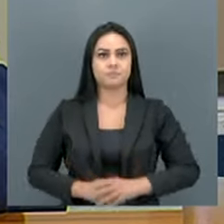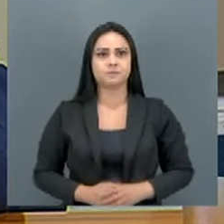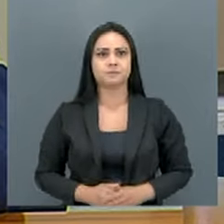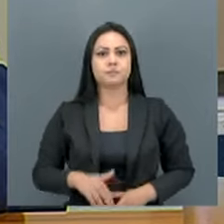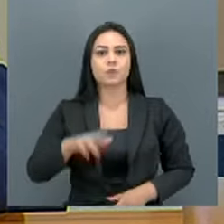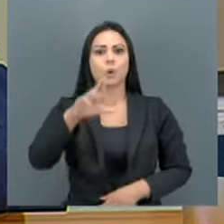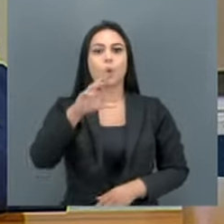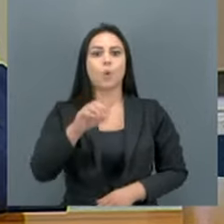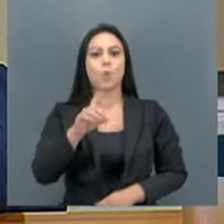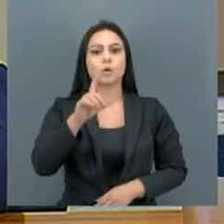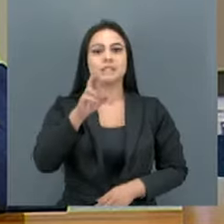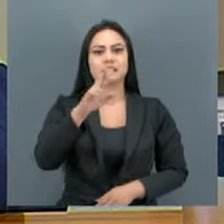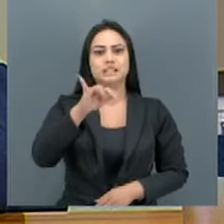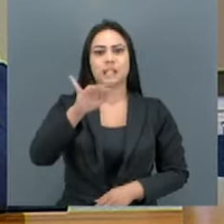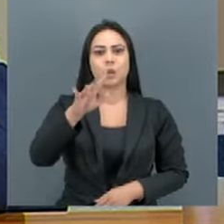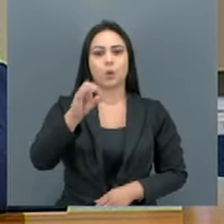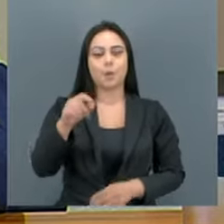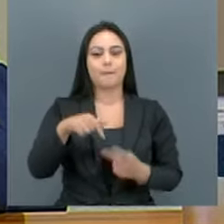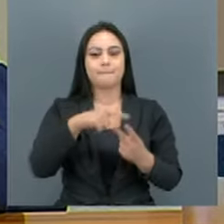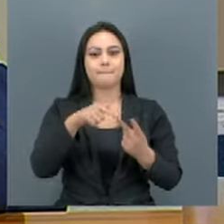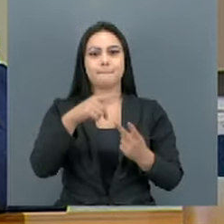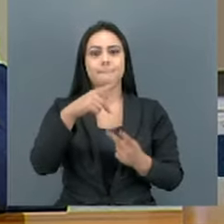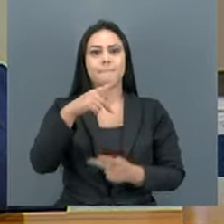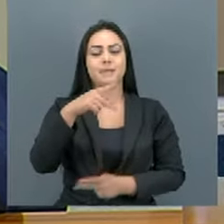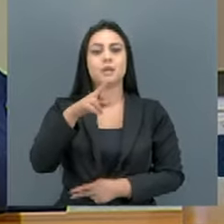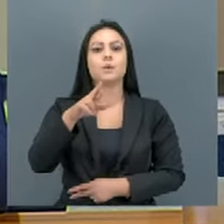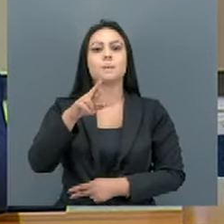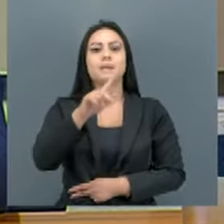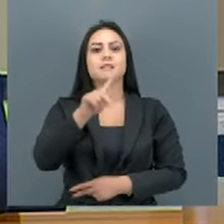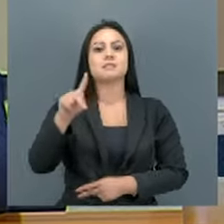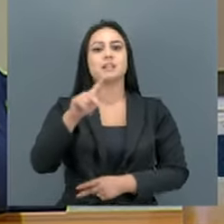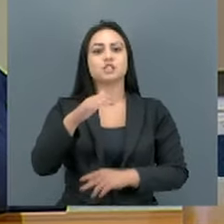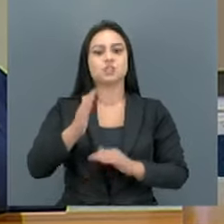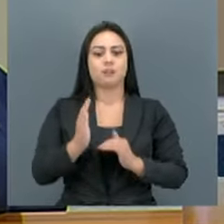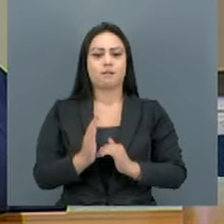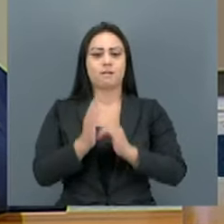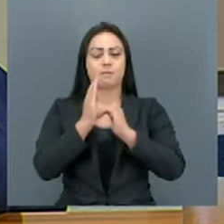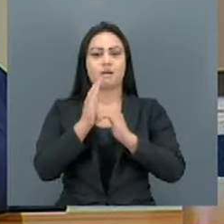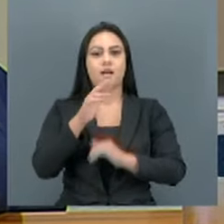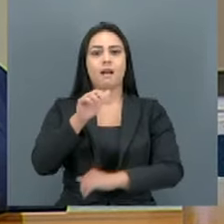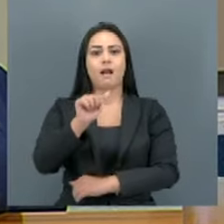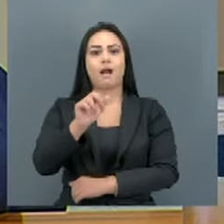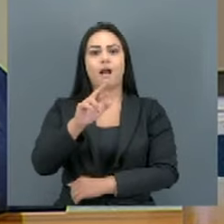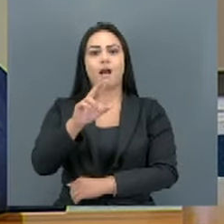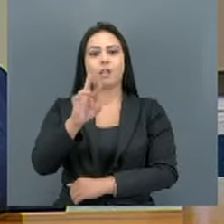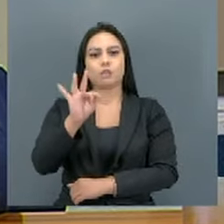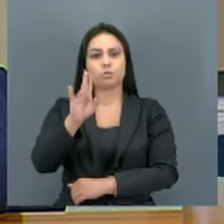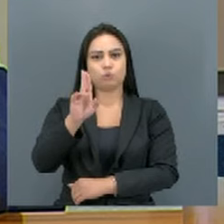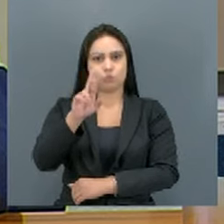Rodrigo Pacheco, e o senhor presidente da Câmara, Arthur Lira,